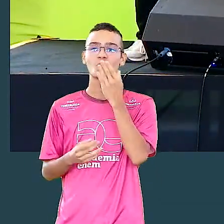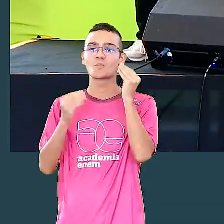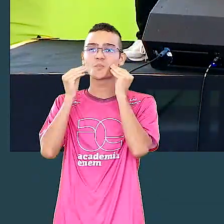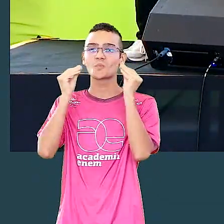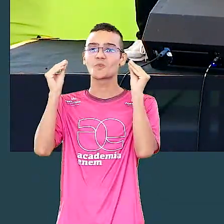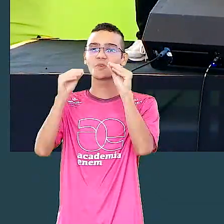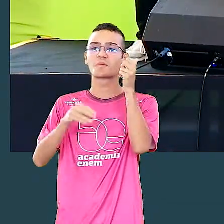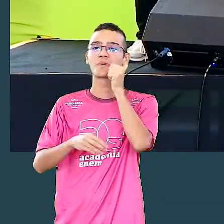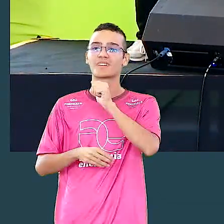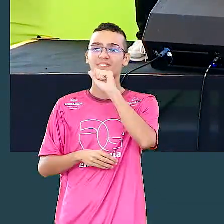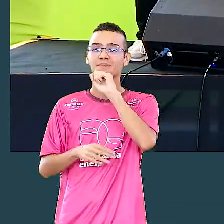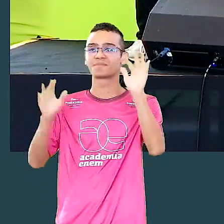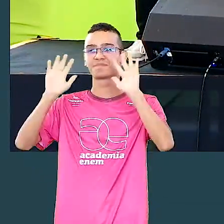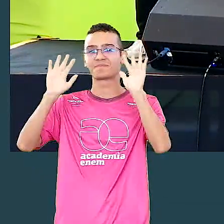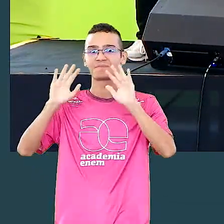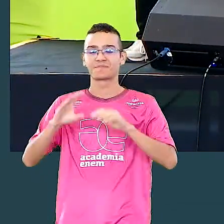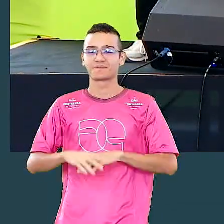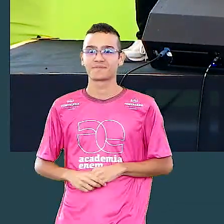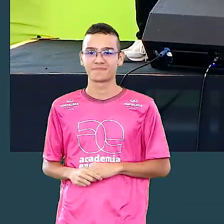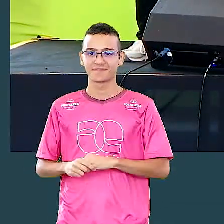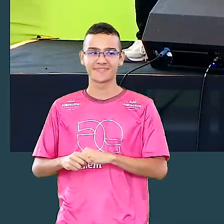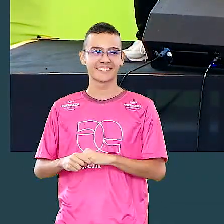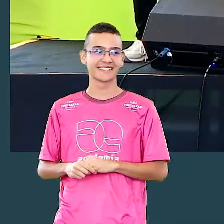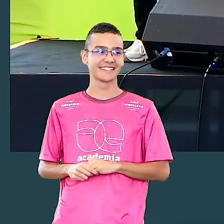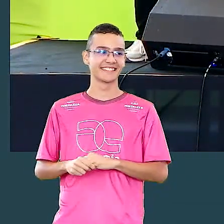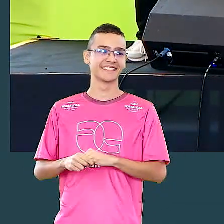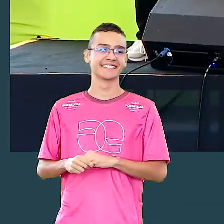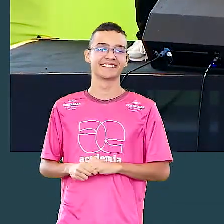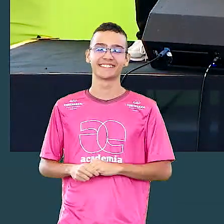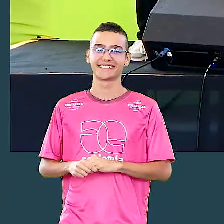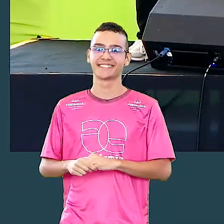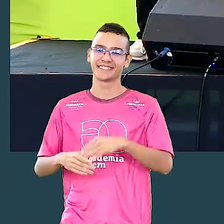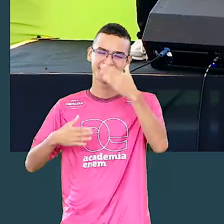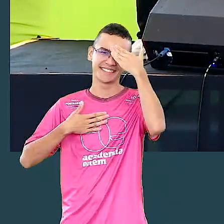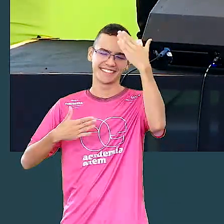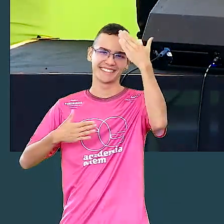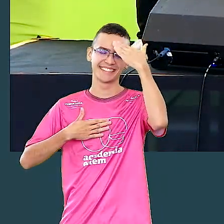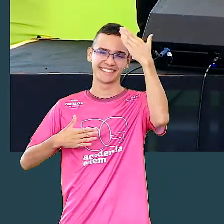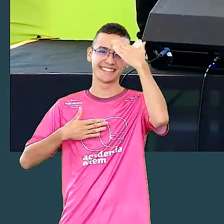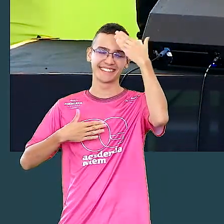Valeu!